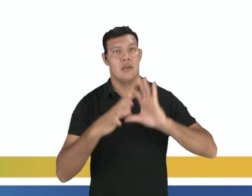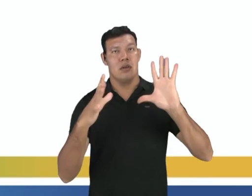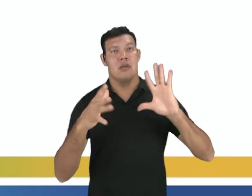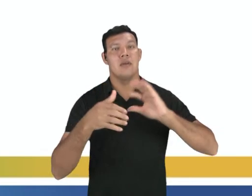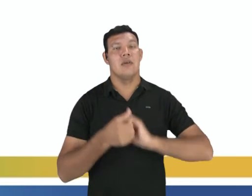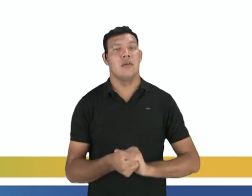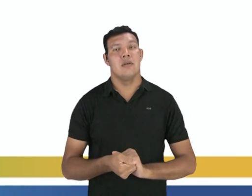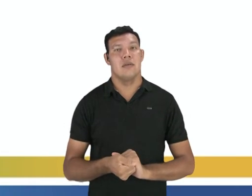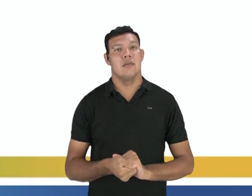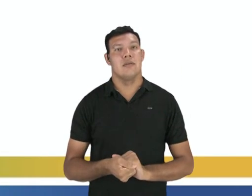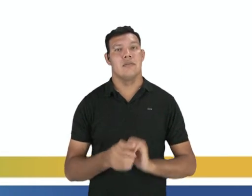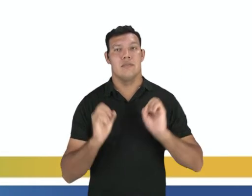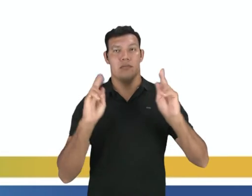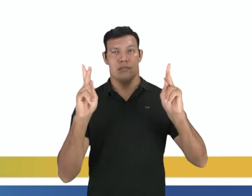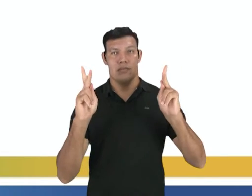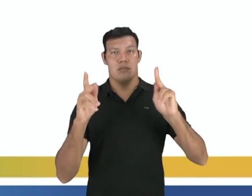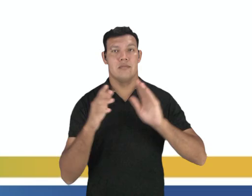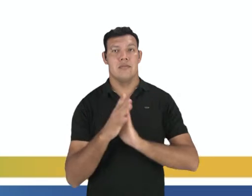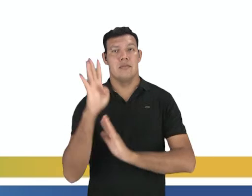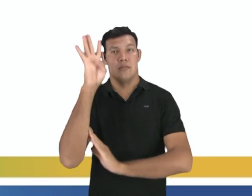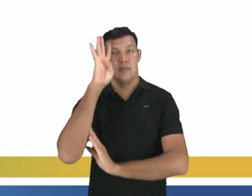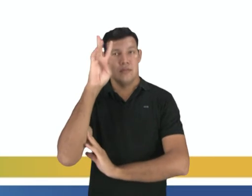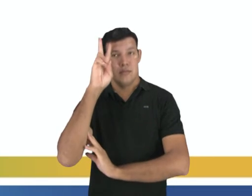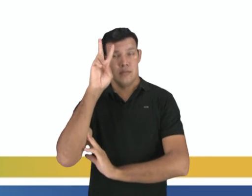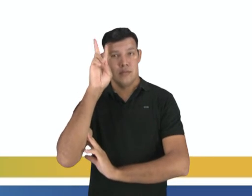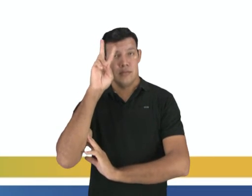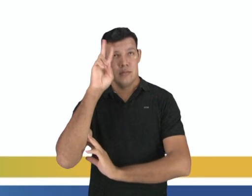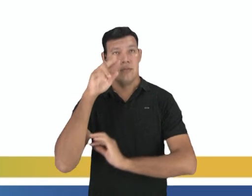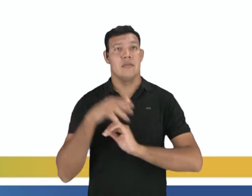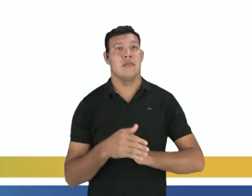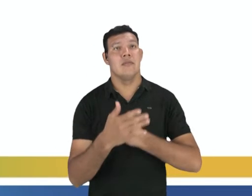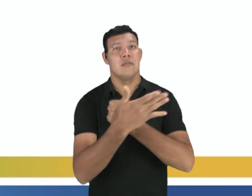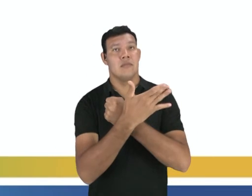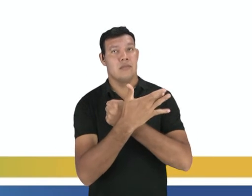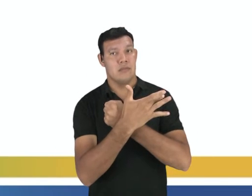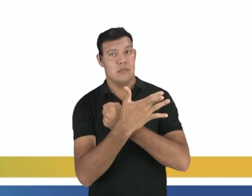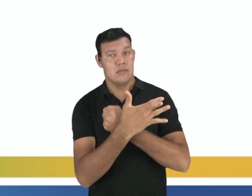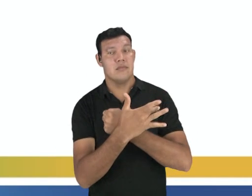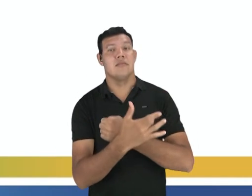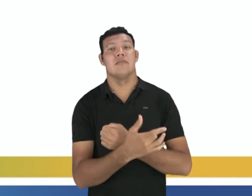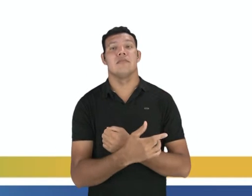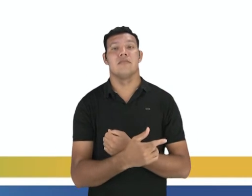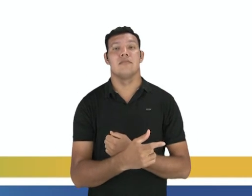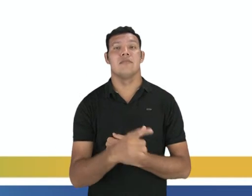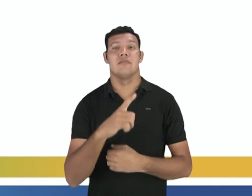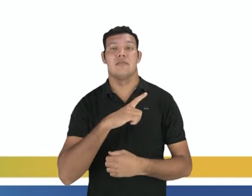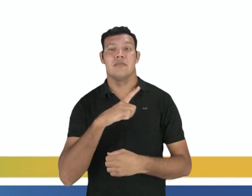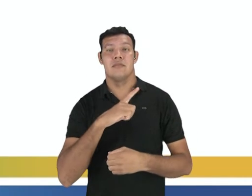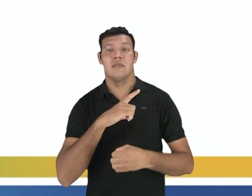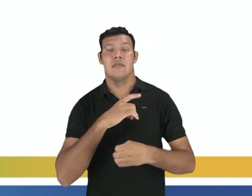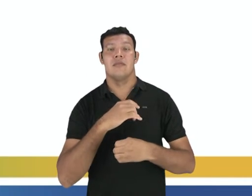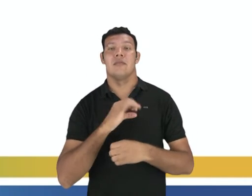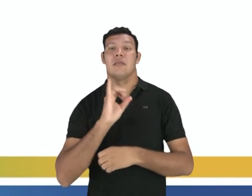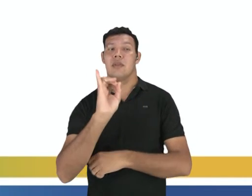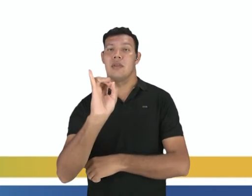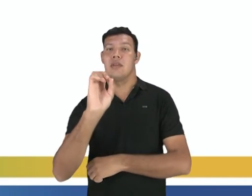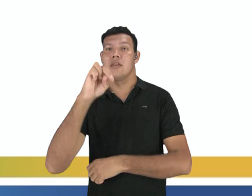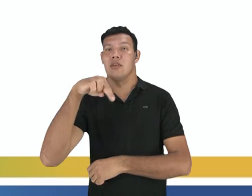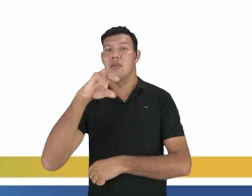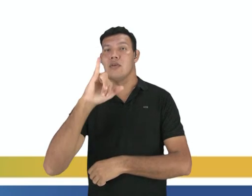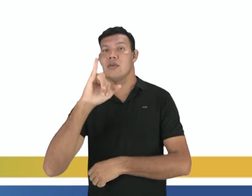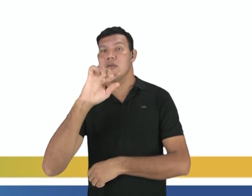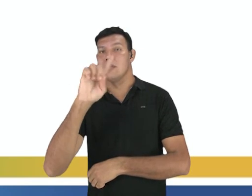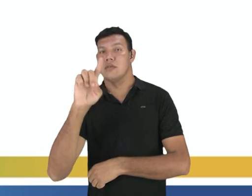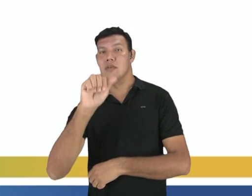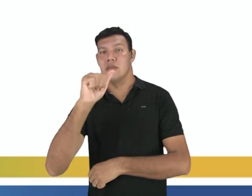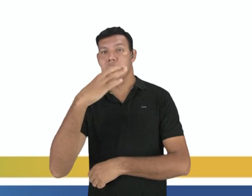ânion, ok? E aí, só para a gente relembrar, ácido sofre ionização e tem a formação de